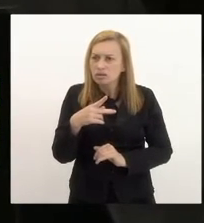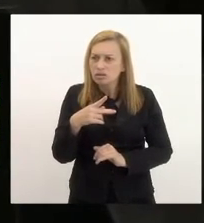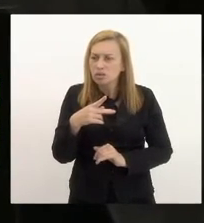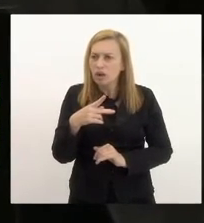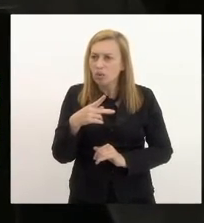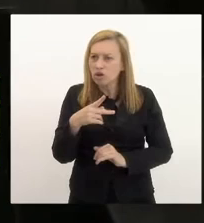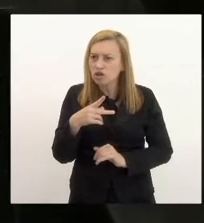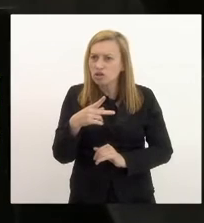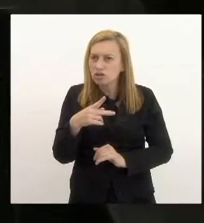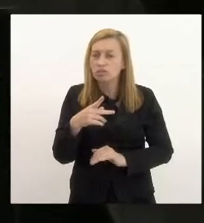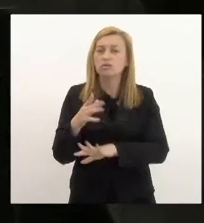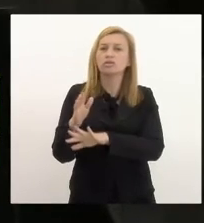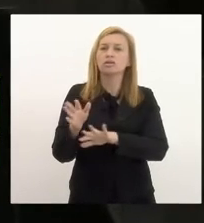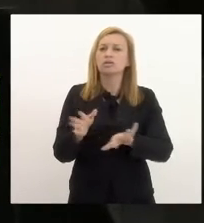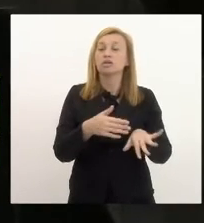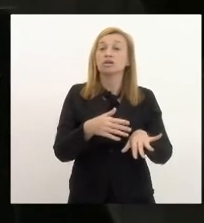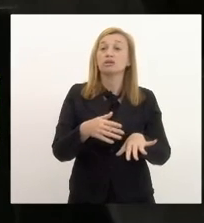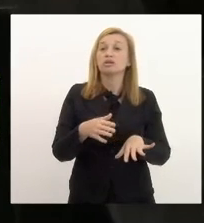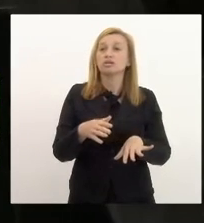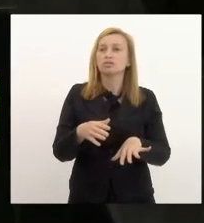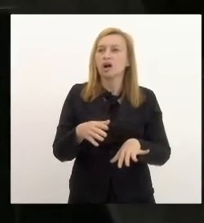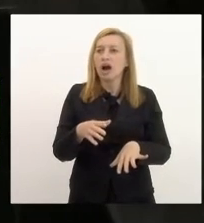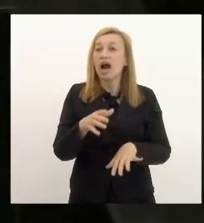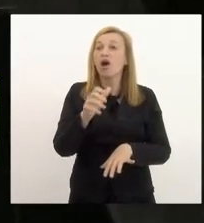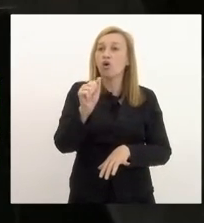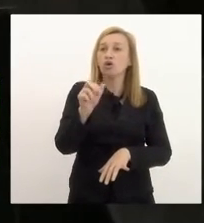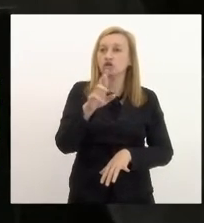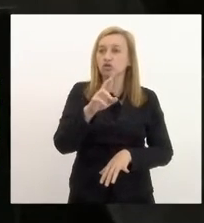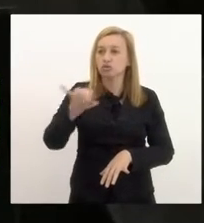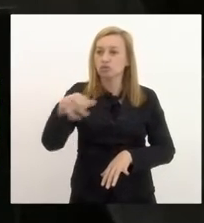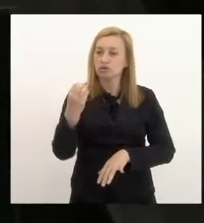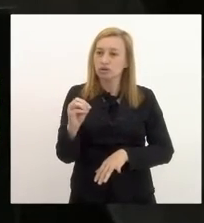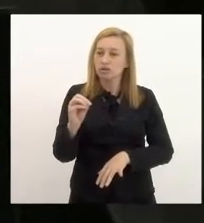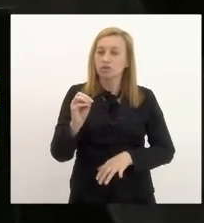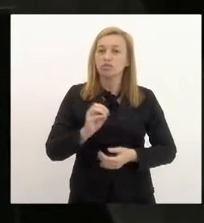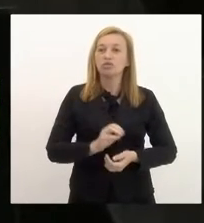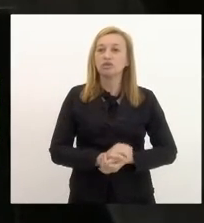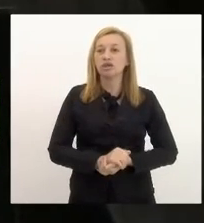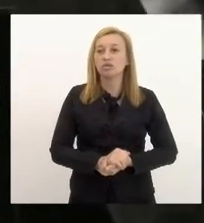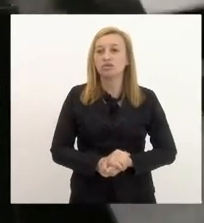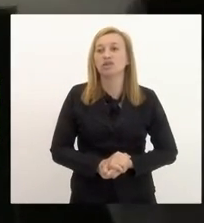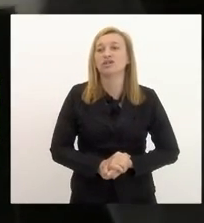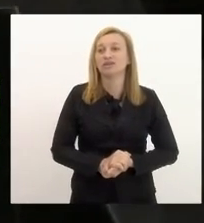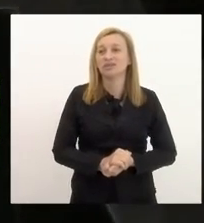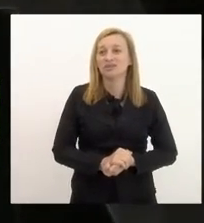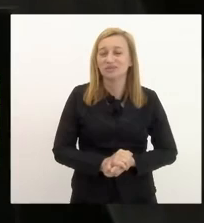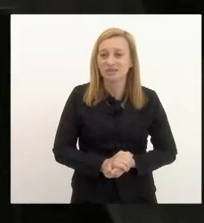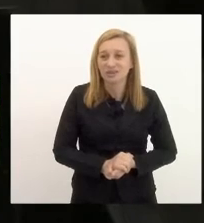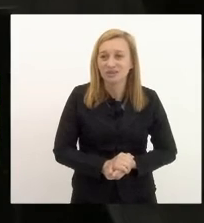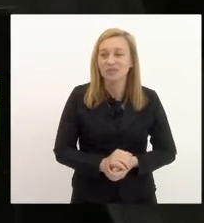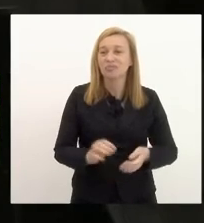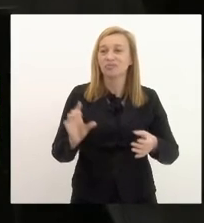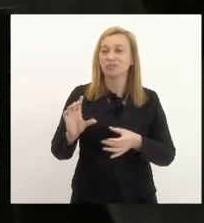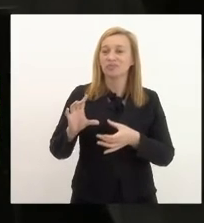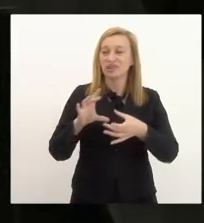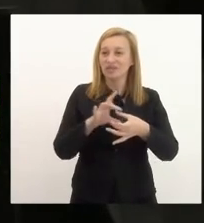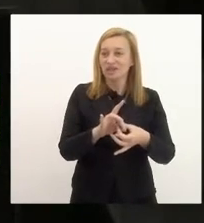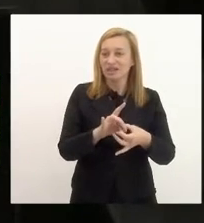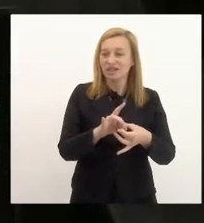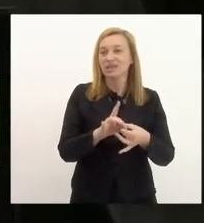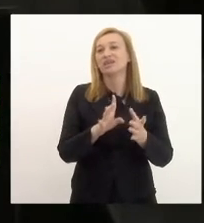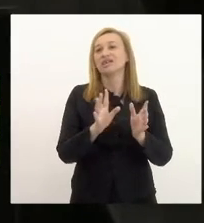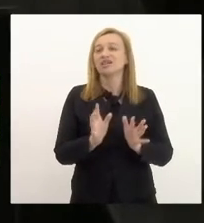abre a possibilidade de atenuar o arrocho e Tomás que é muito importante que ela posta isso dito para concluir Deputado Luiz Paulo